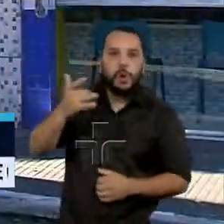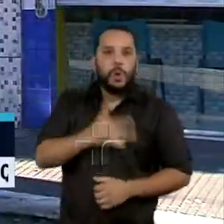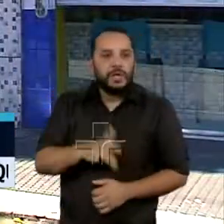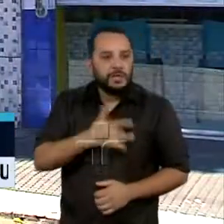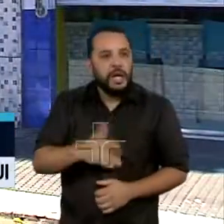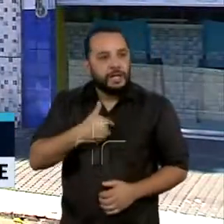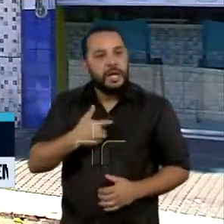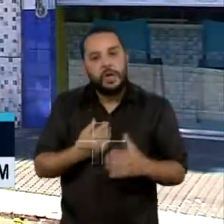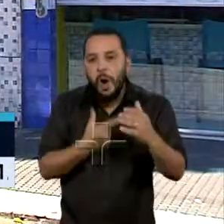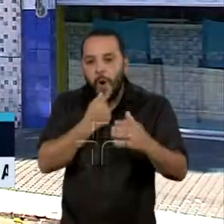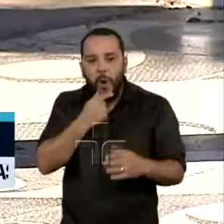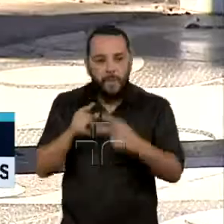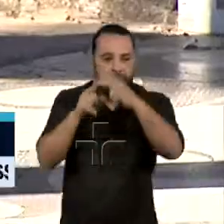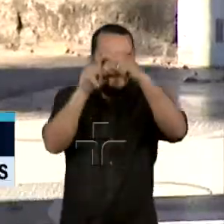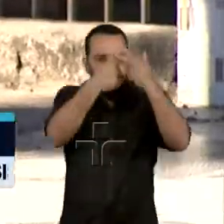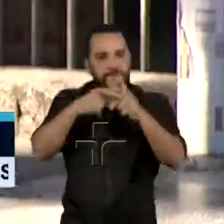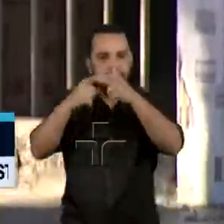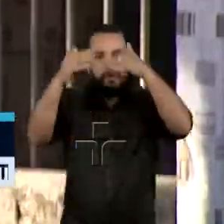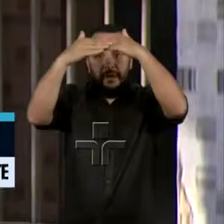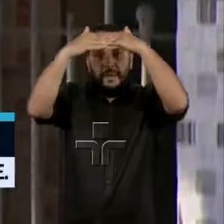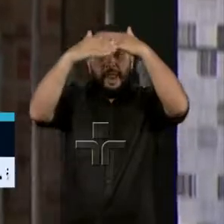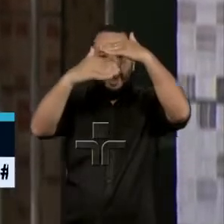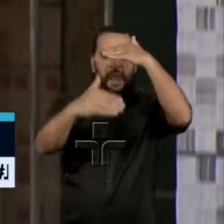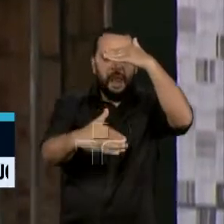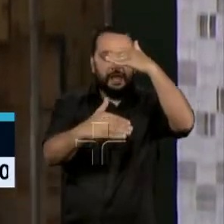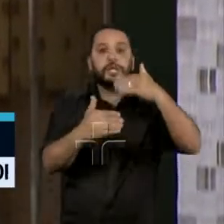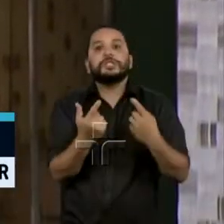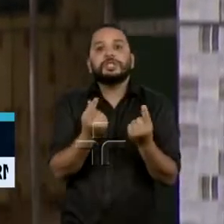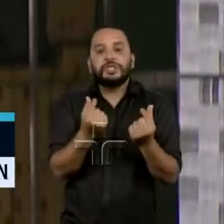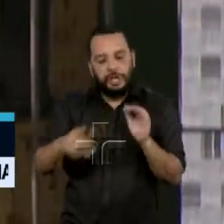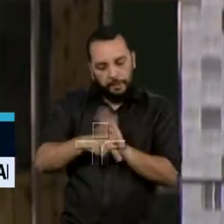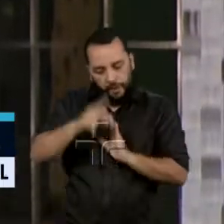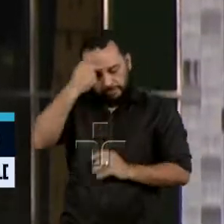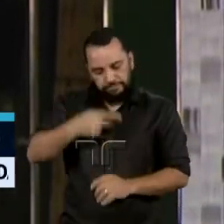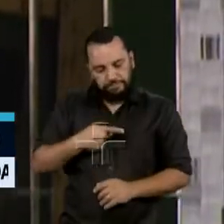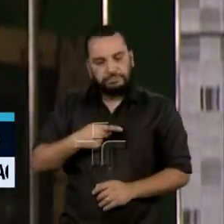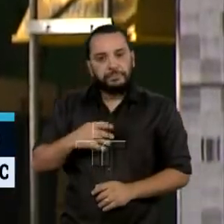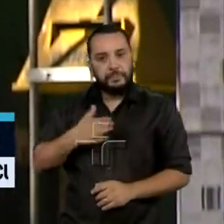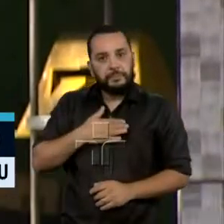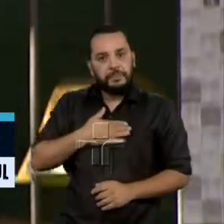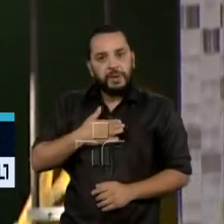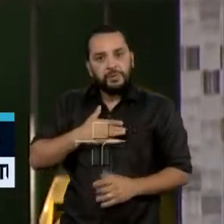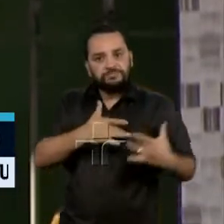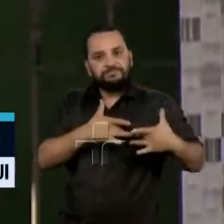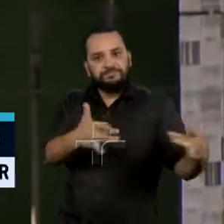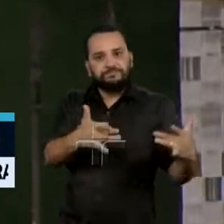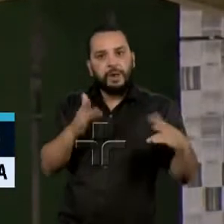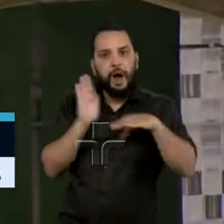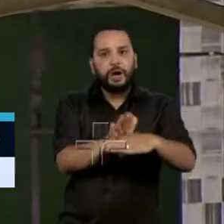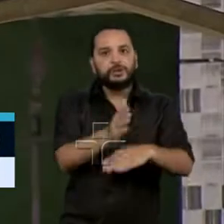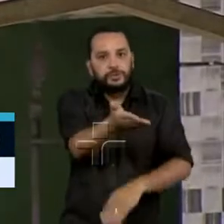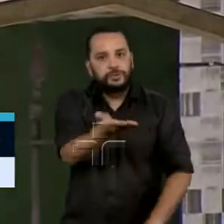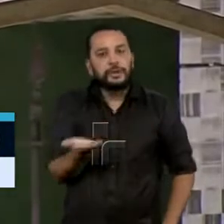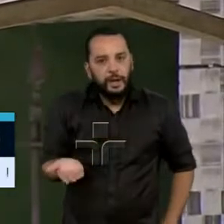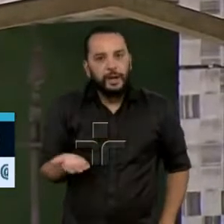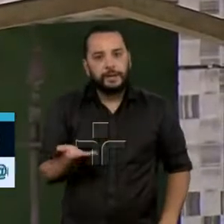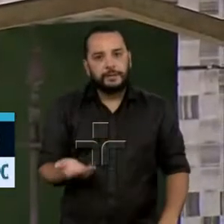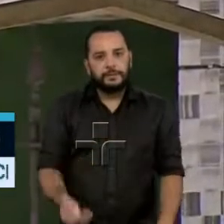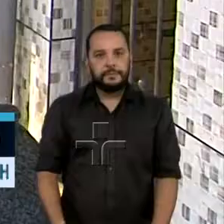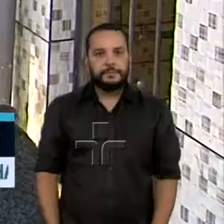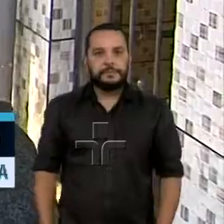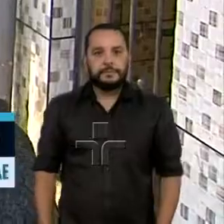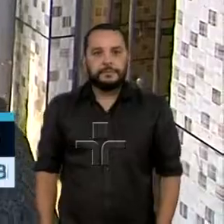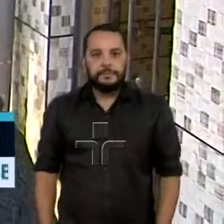E resolveu instalar um toldo com o dinheiro do próprio bolso. Um exemplo de solidariedade, abrigando o